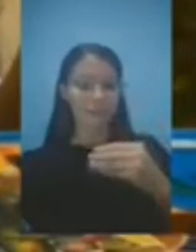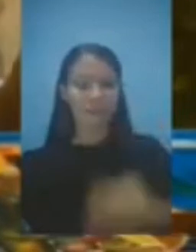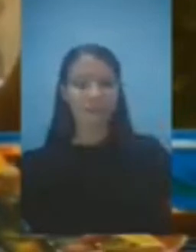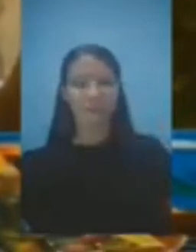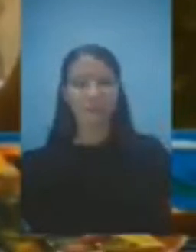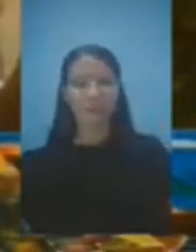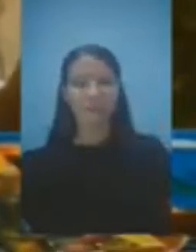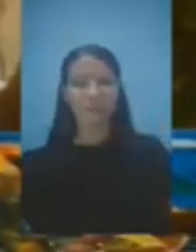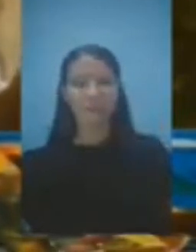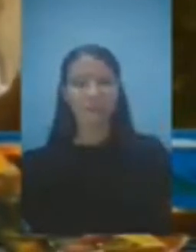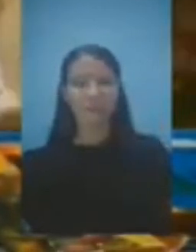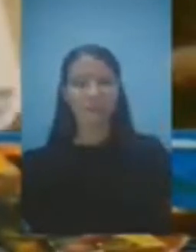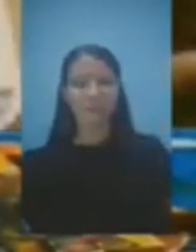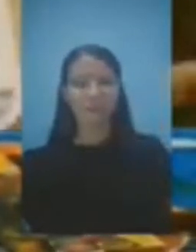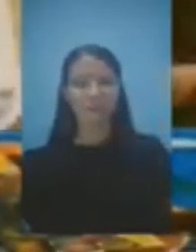Olha, que linda!